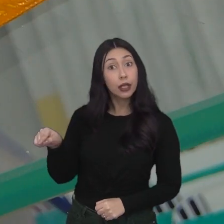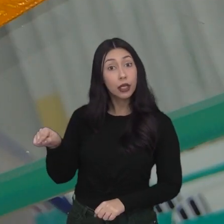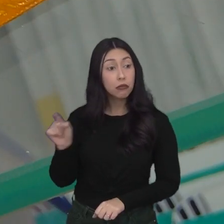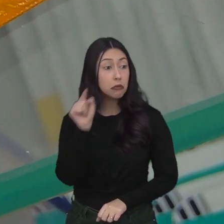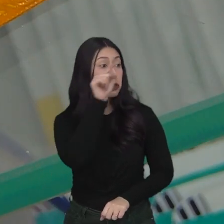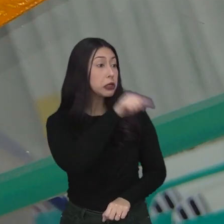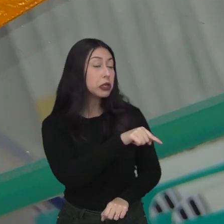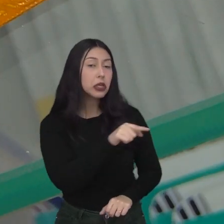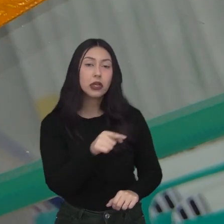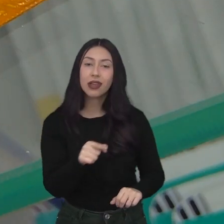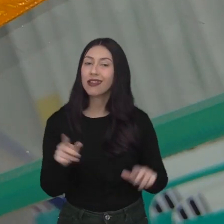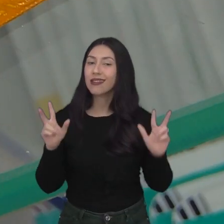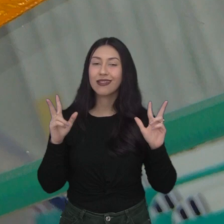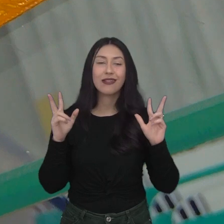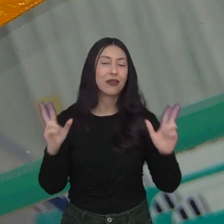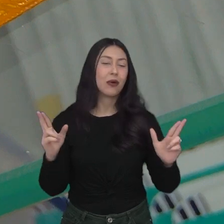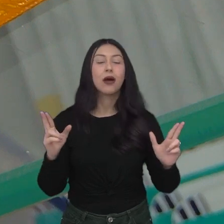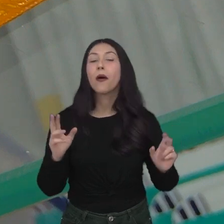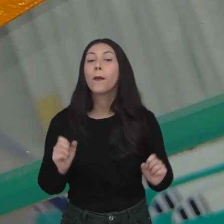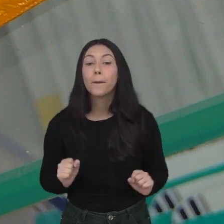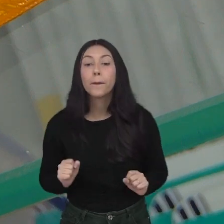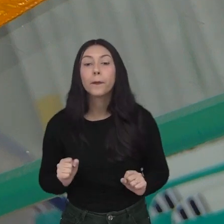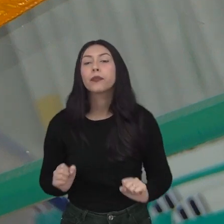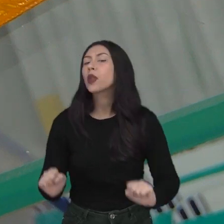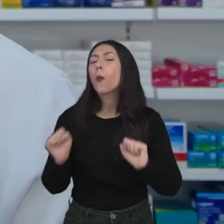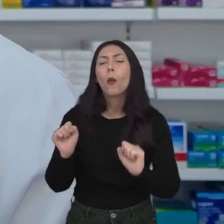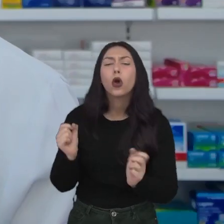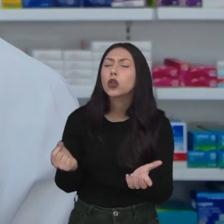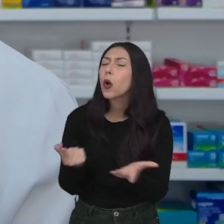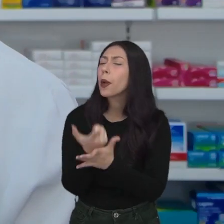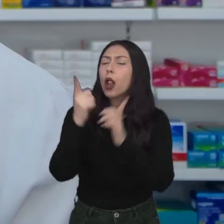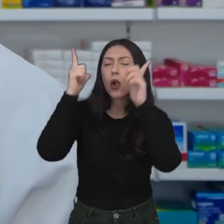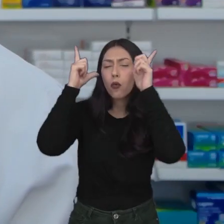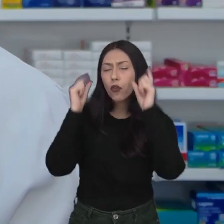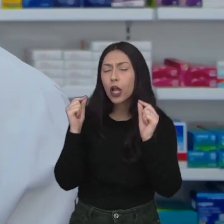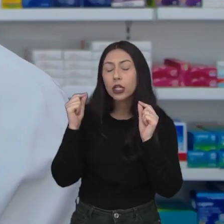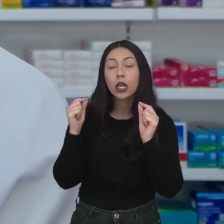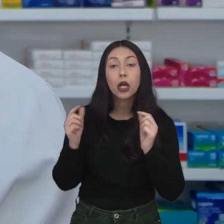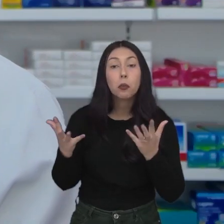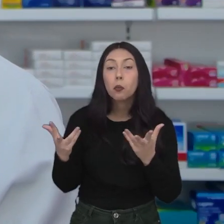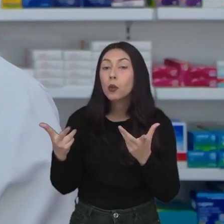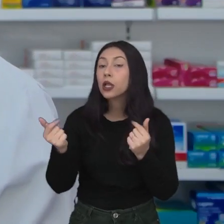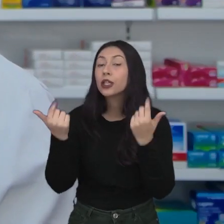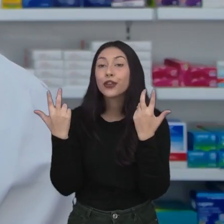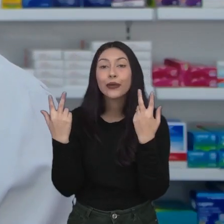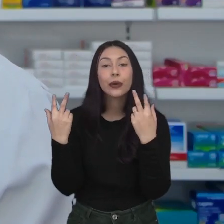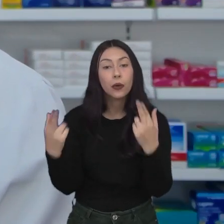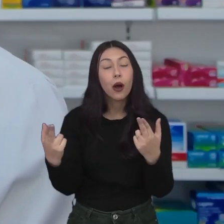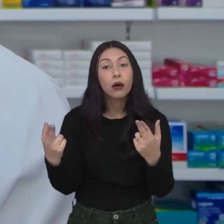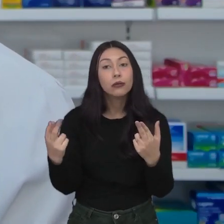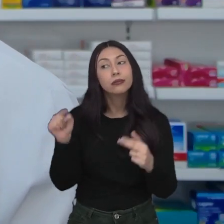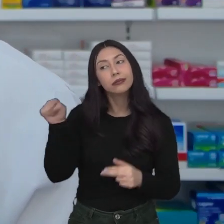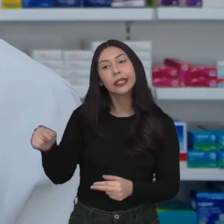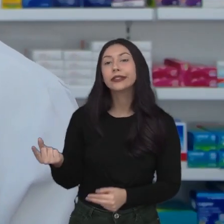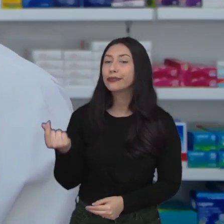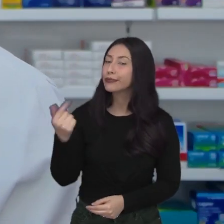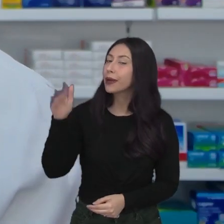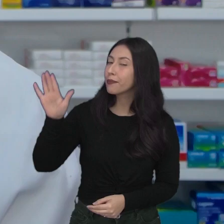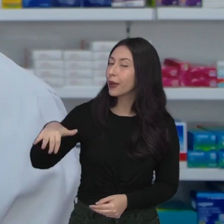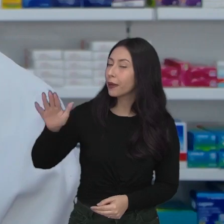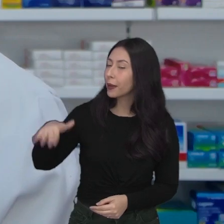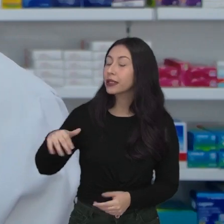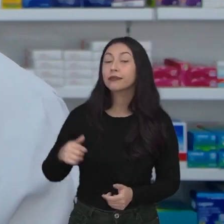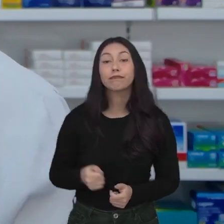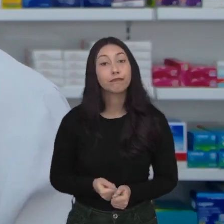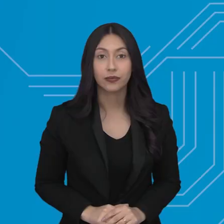referência ou genérico, ele vai cumprir a função que tem. Pode sim que a segurança é a mesma, a eficácia vai ser a mesma e assim, com a